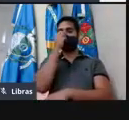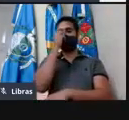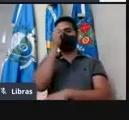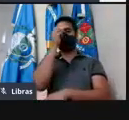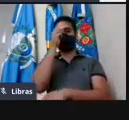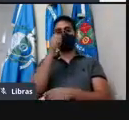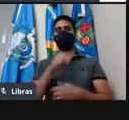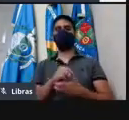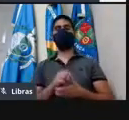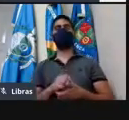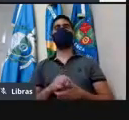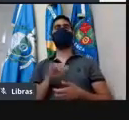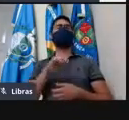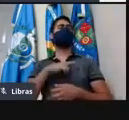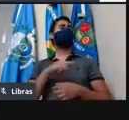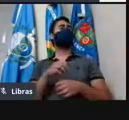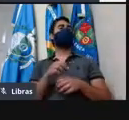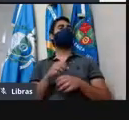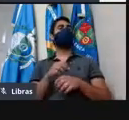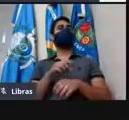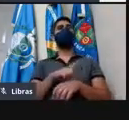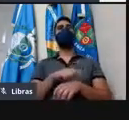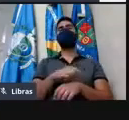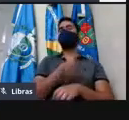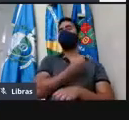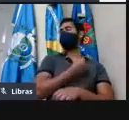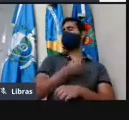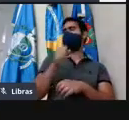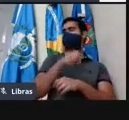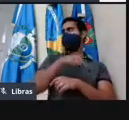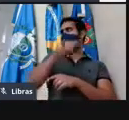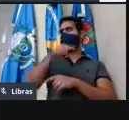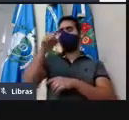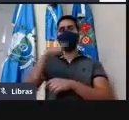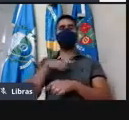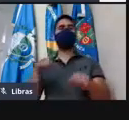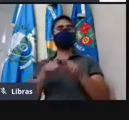eventual aumento do número de casos, pensar também na barreira, não sei, e prestar conta do que já foi